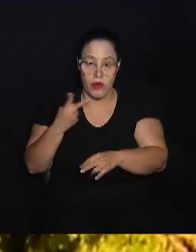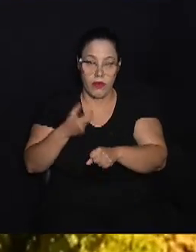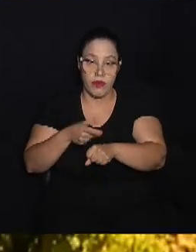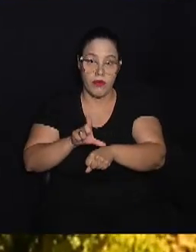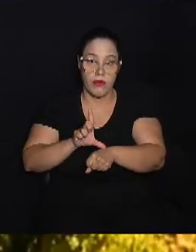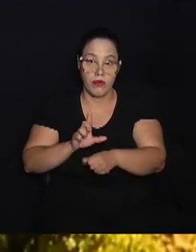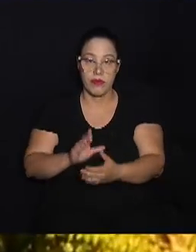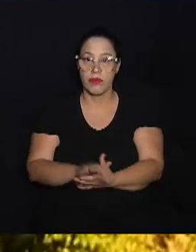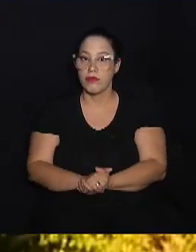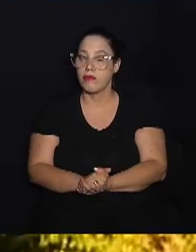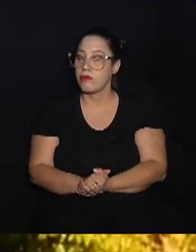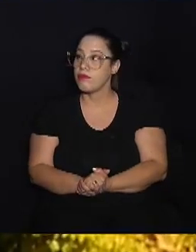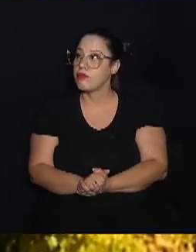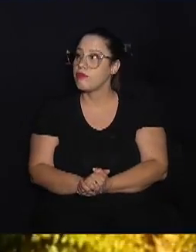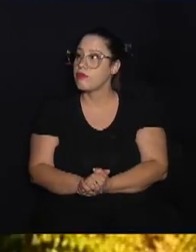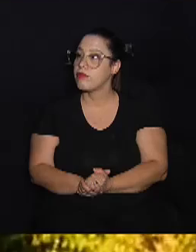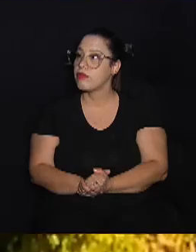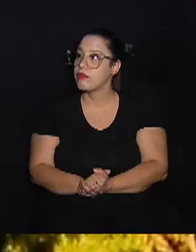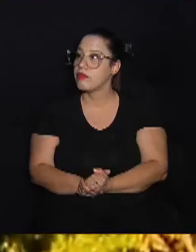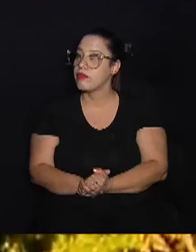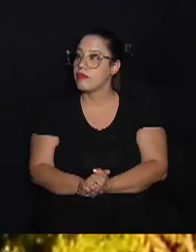atividades.